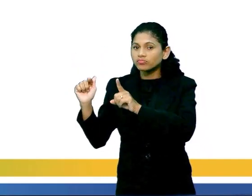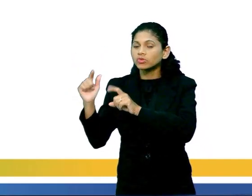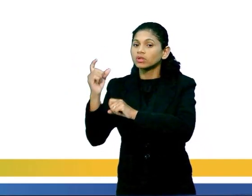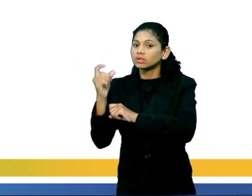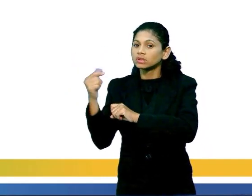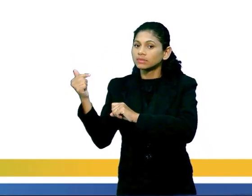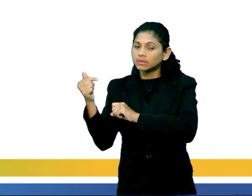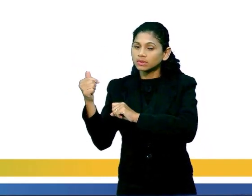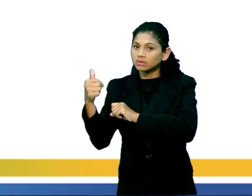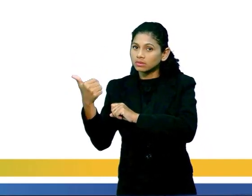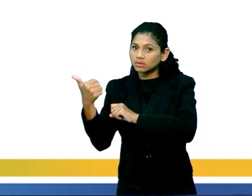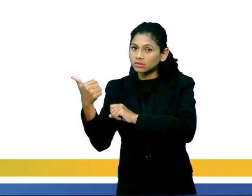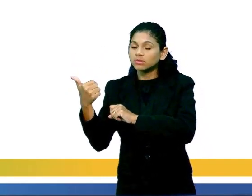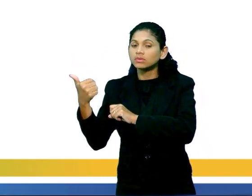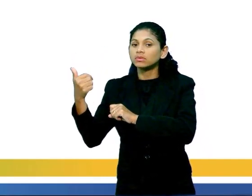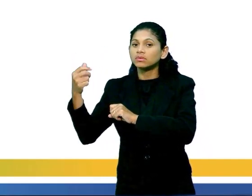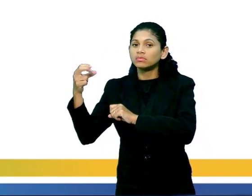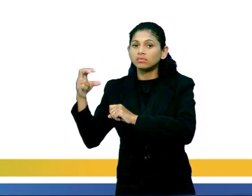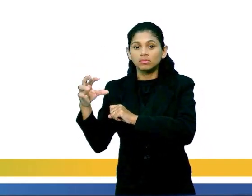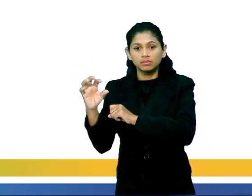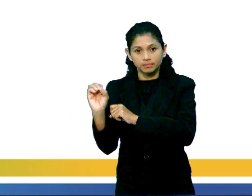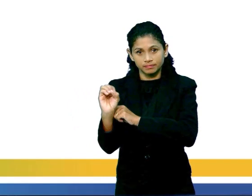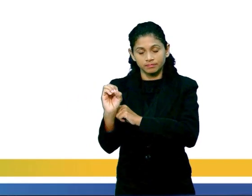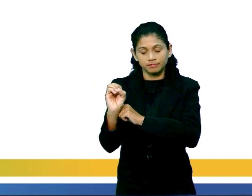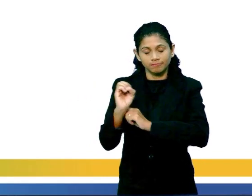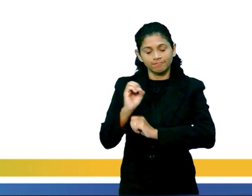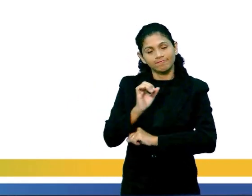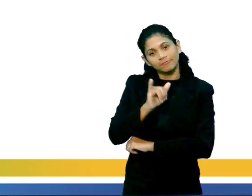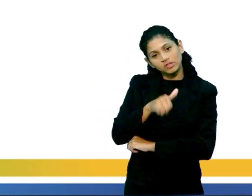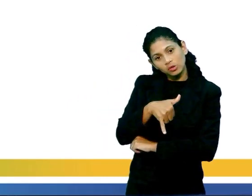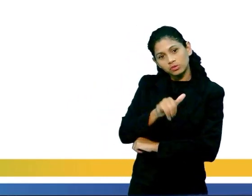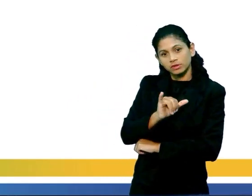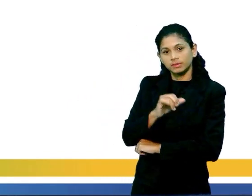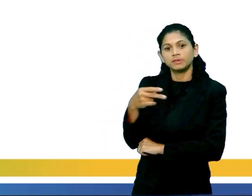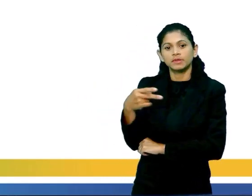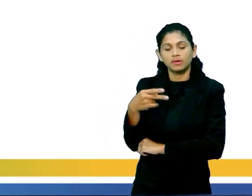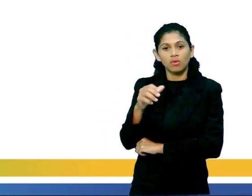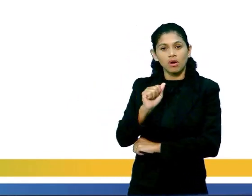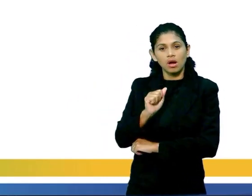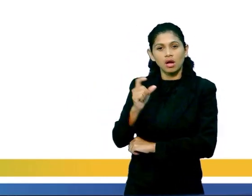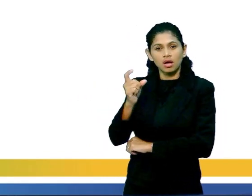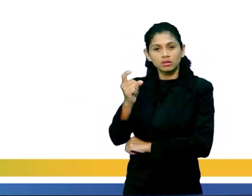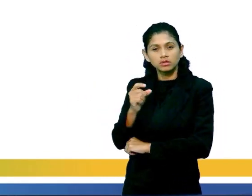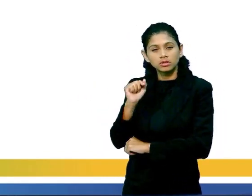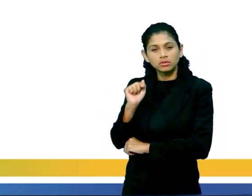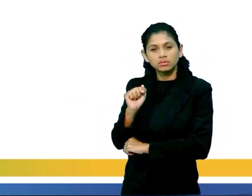vezes x menos 0 é AX, que é a segunda